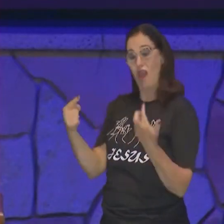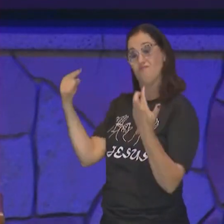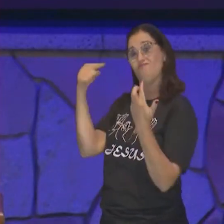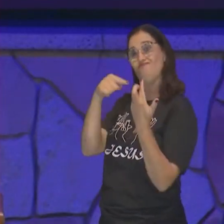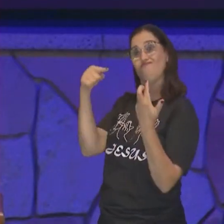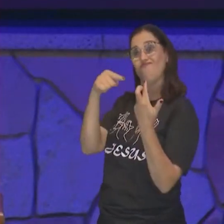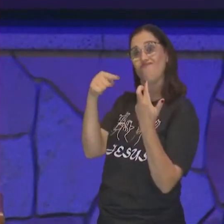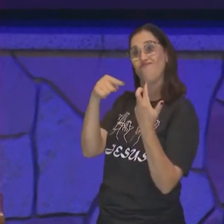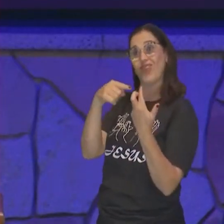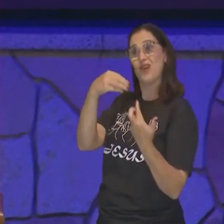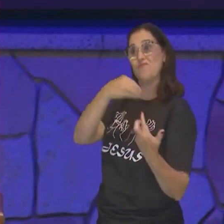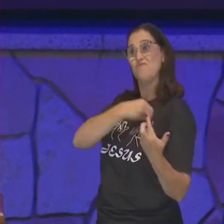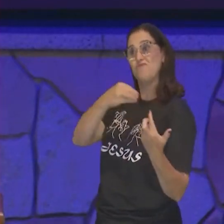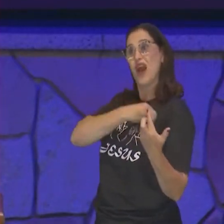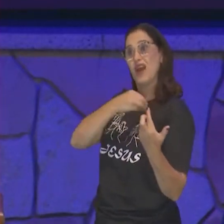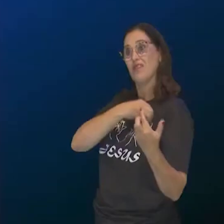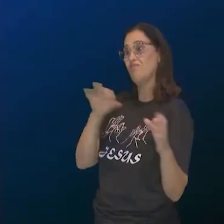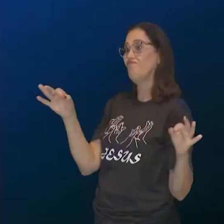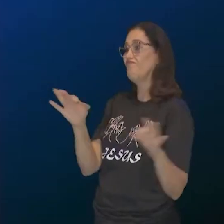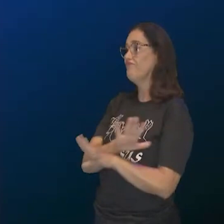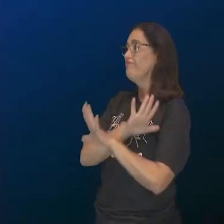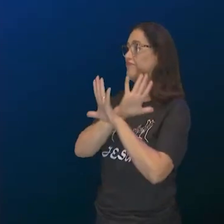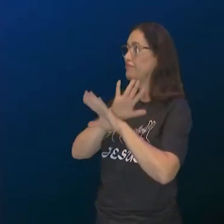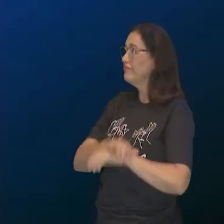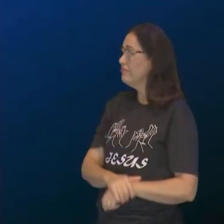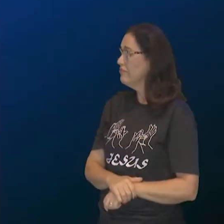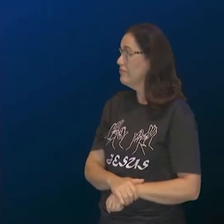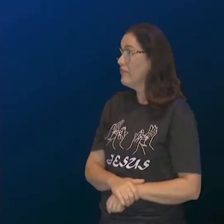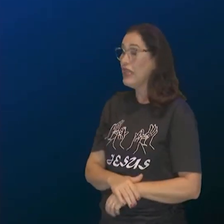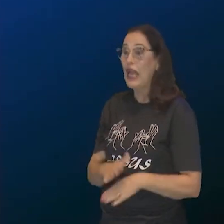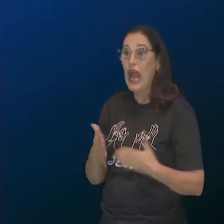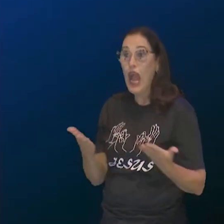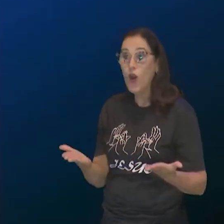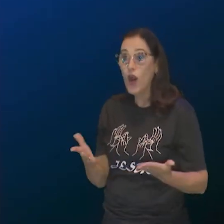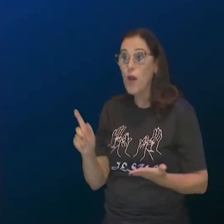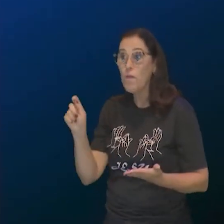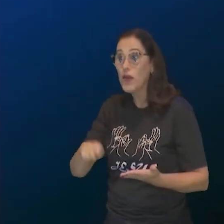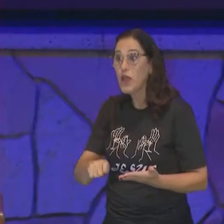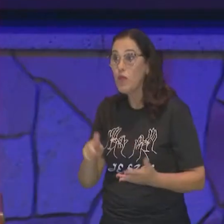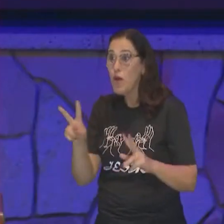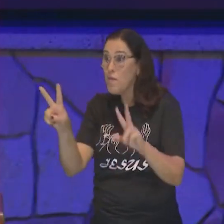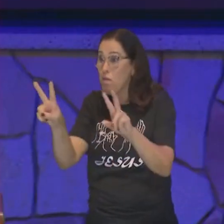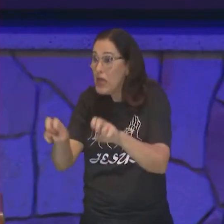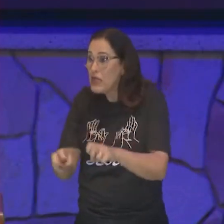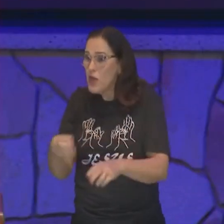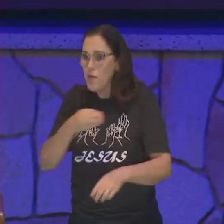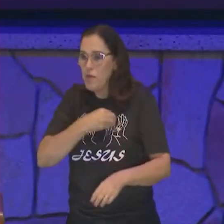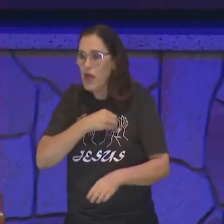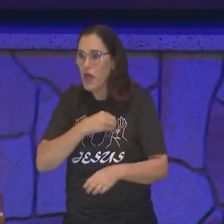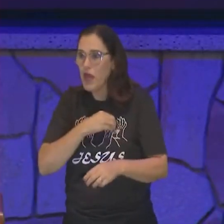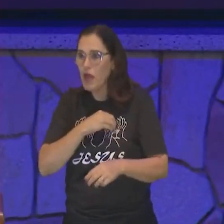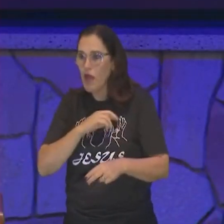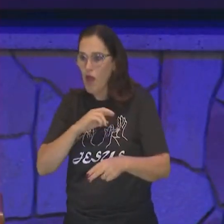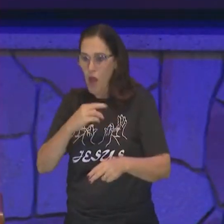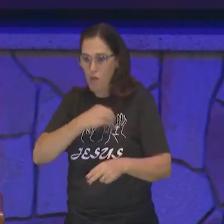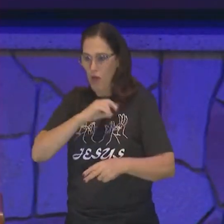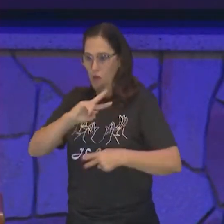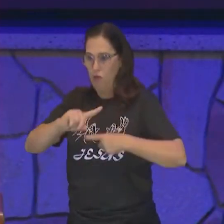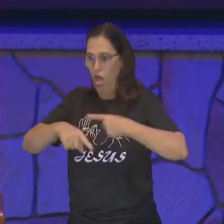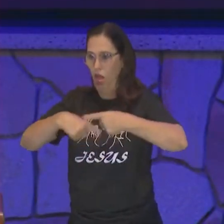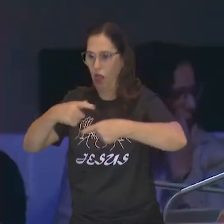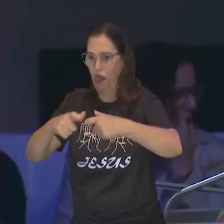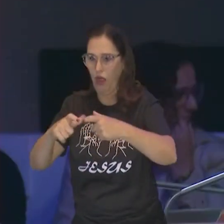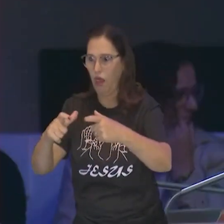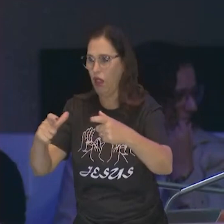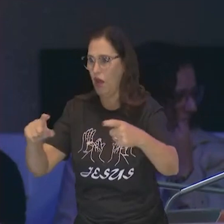engravidou, pecado consumado. E agora podemos perceber como um pecado chama outro pecado, um abismo